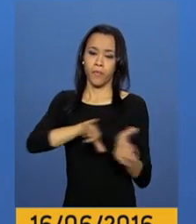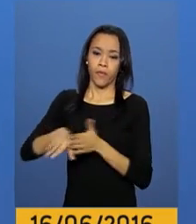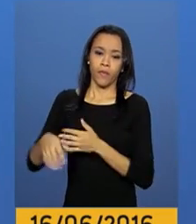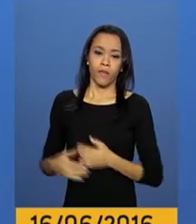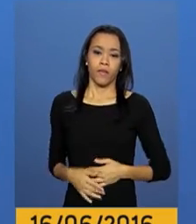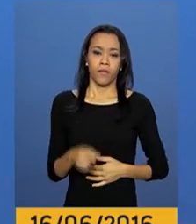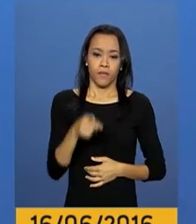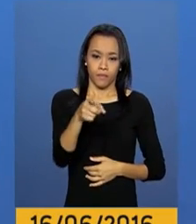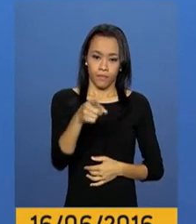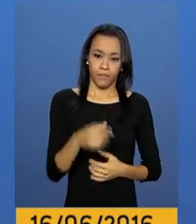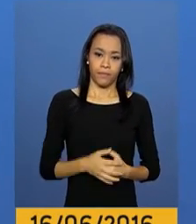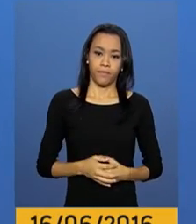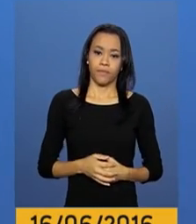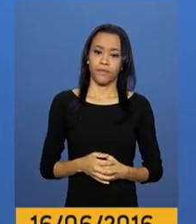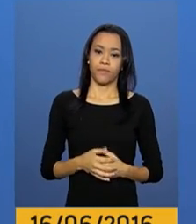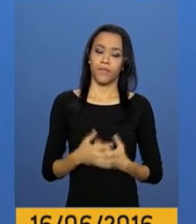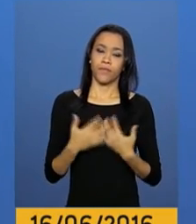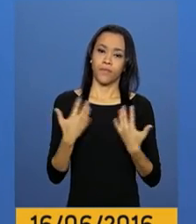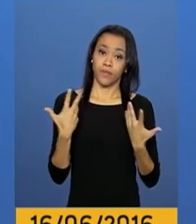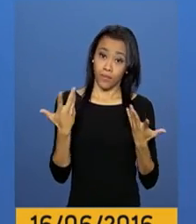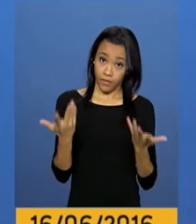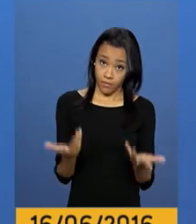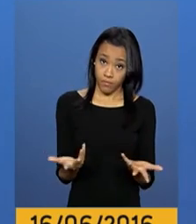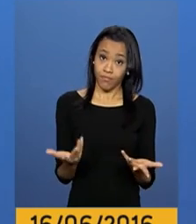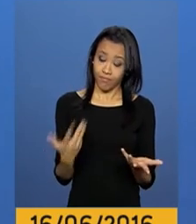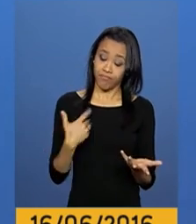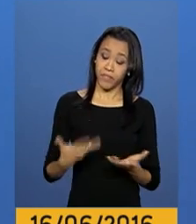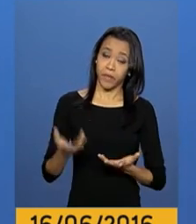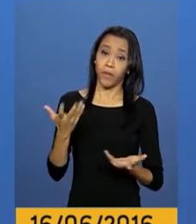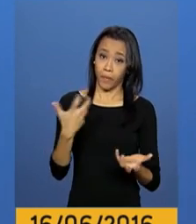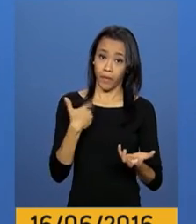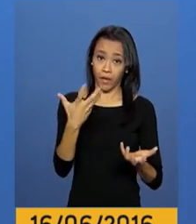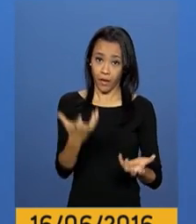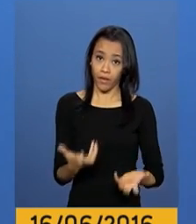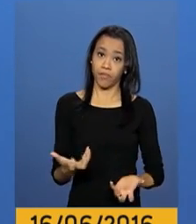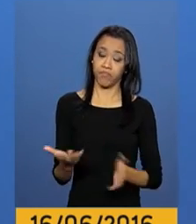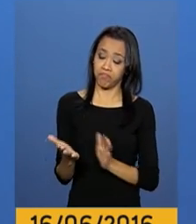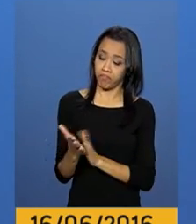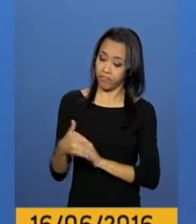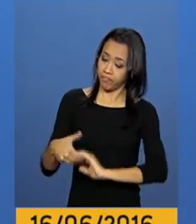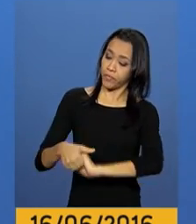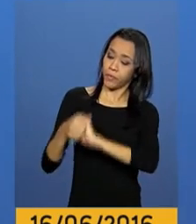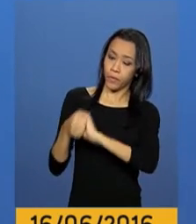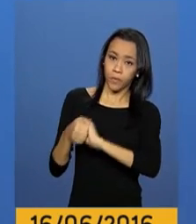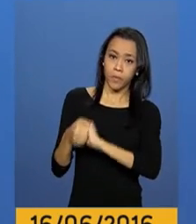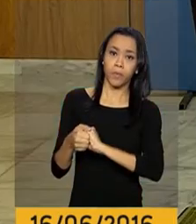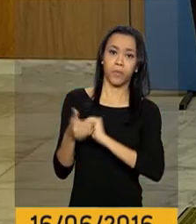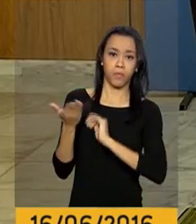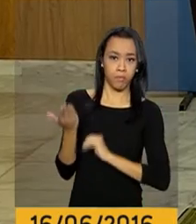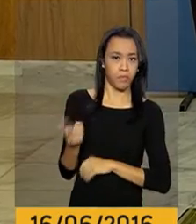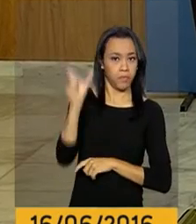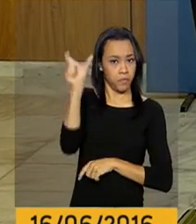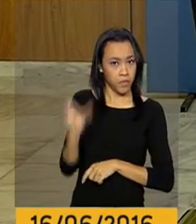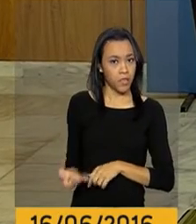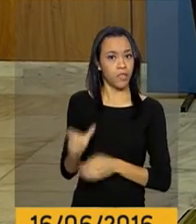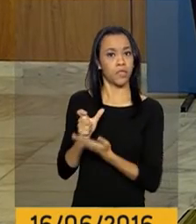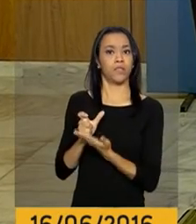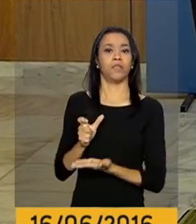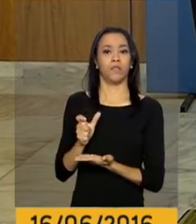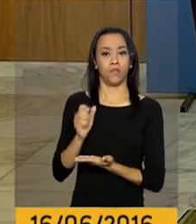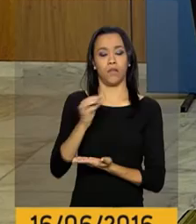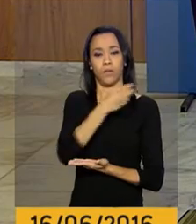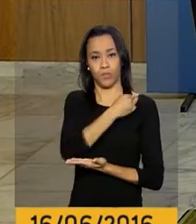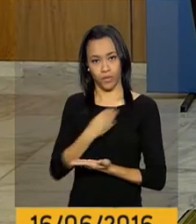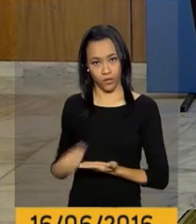Olha, muito, muito informalmente, eu quero, na verdade, cumprimentar o ministro Mendonça Filho, porque também chegamos a esse